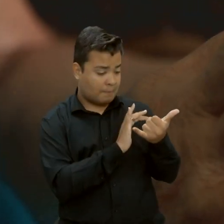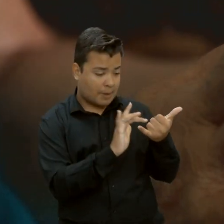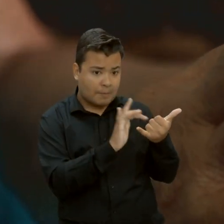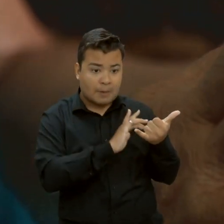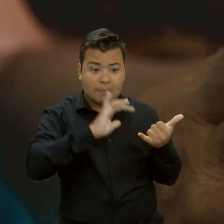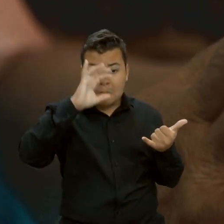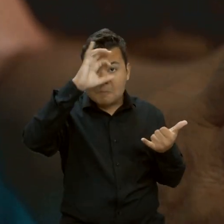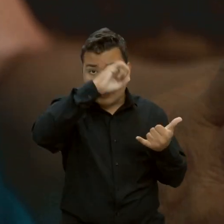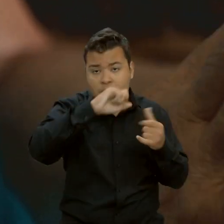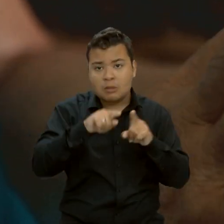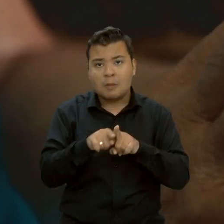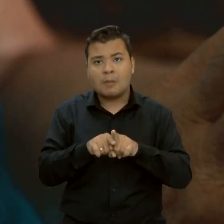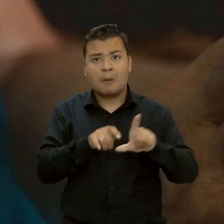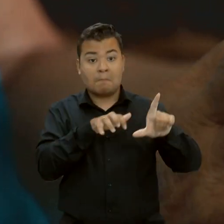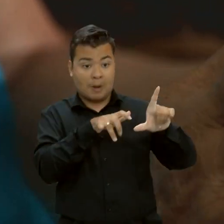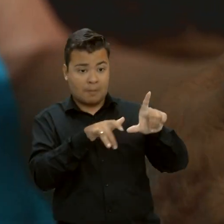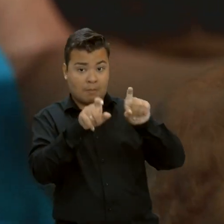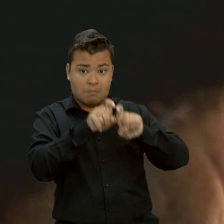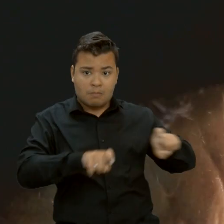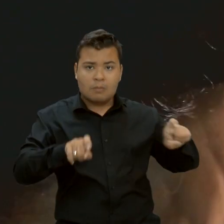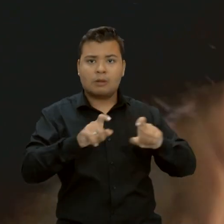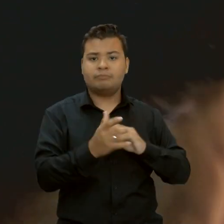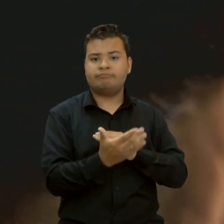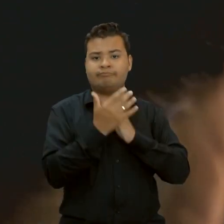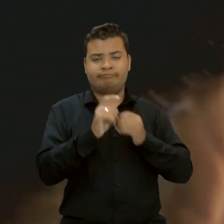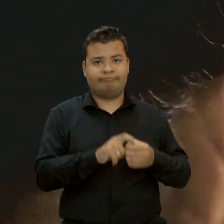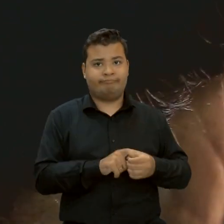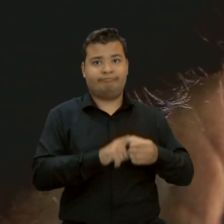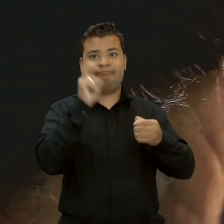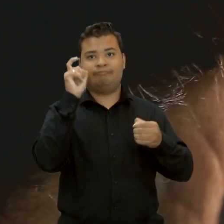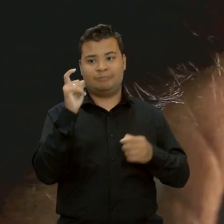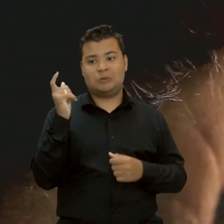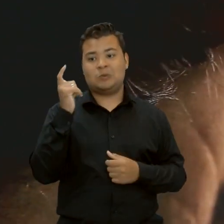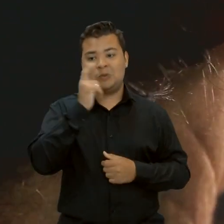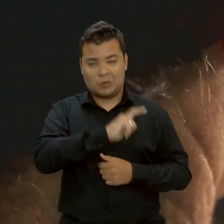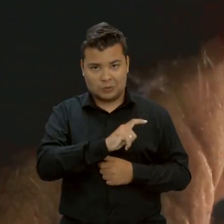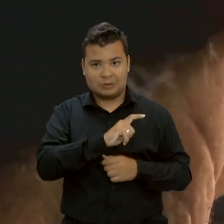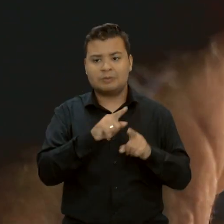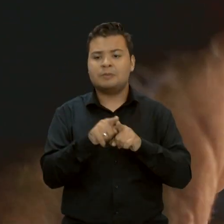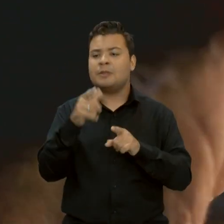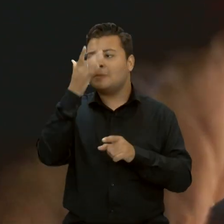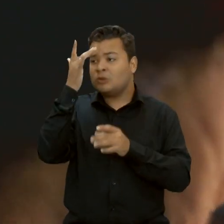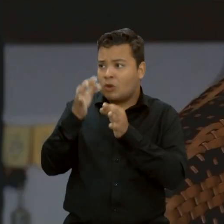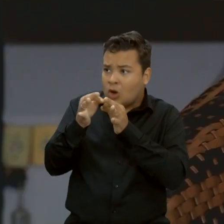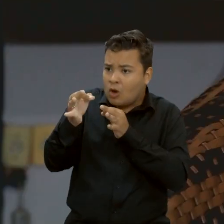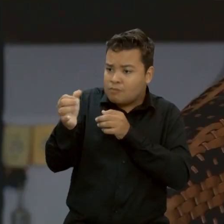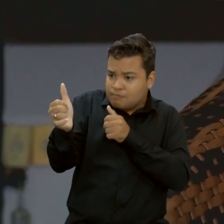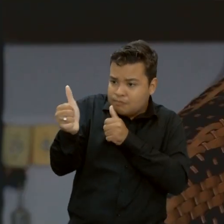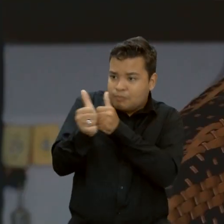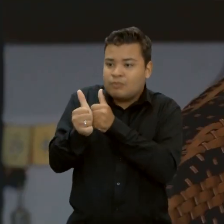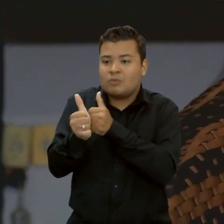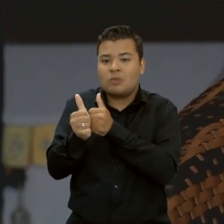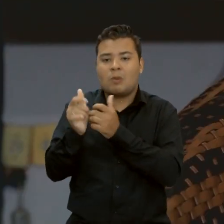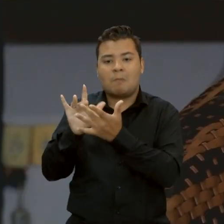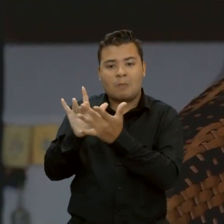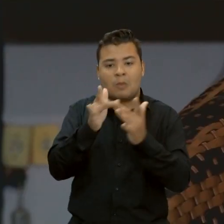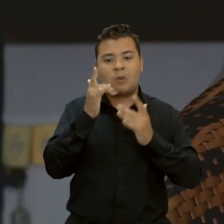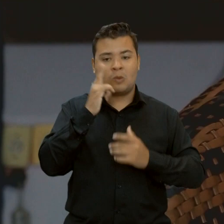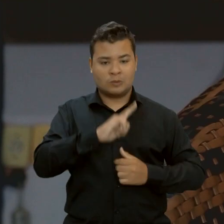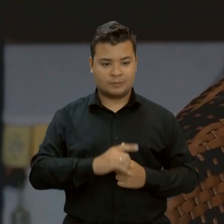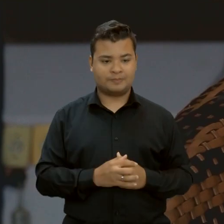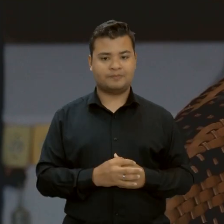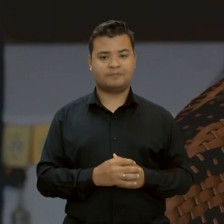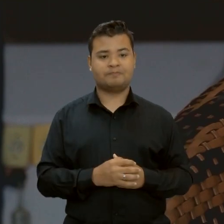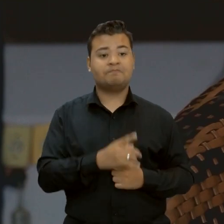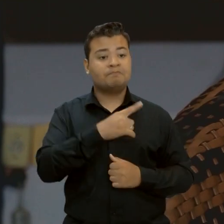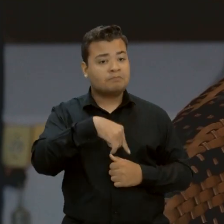trouxe mais independência e proximidade com quem estava longe eles dá aula não só de